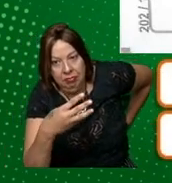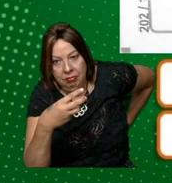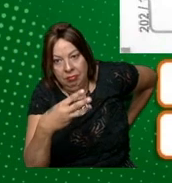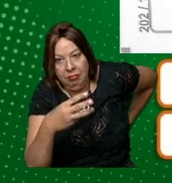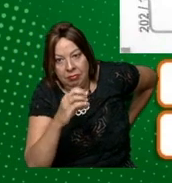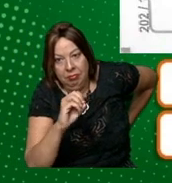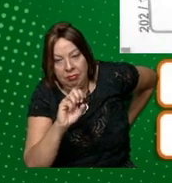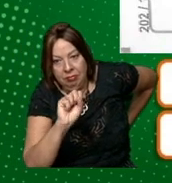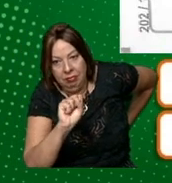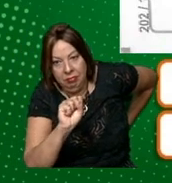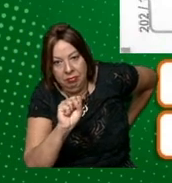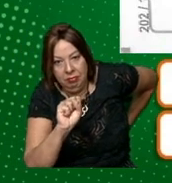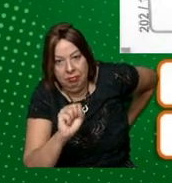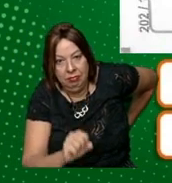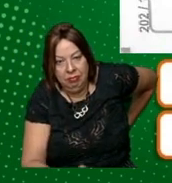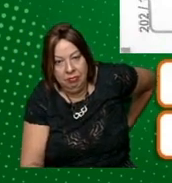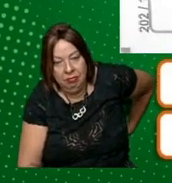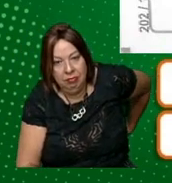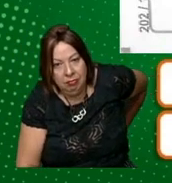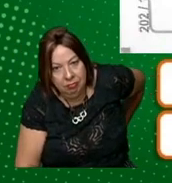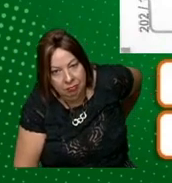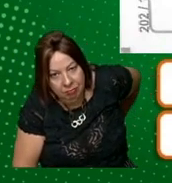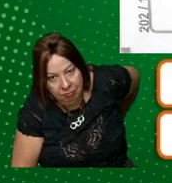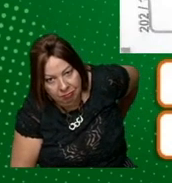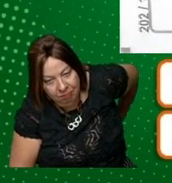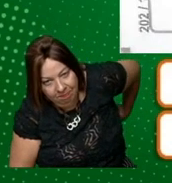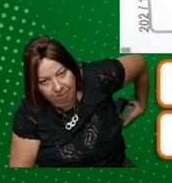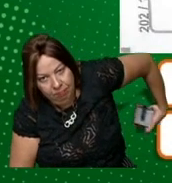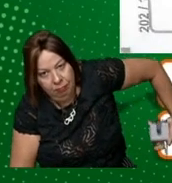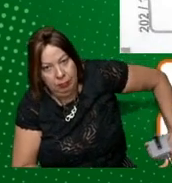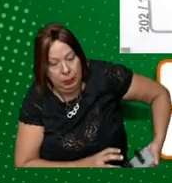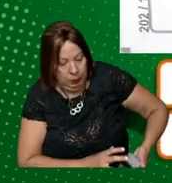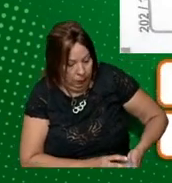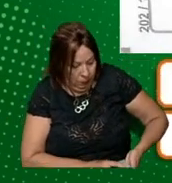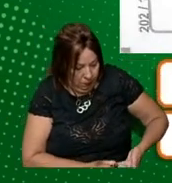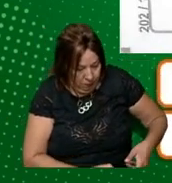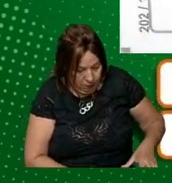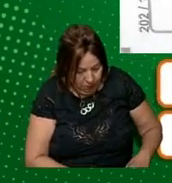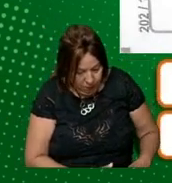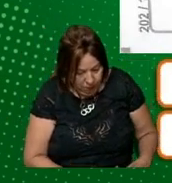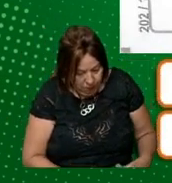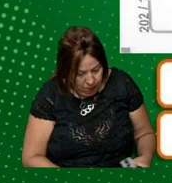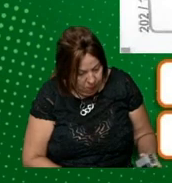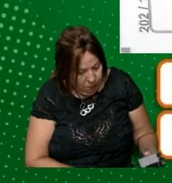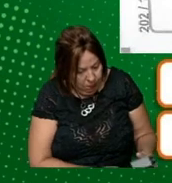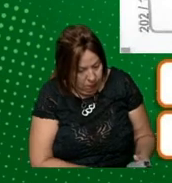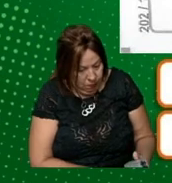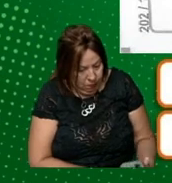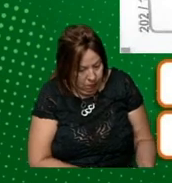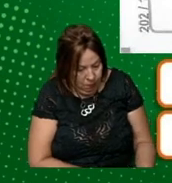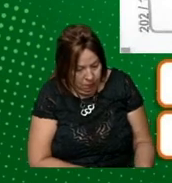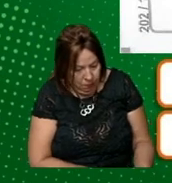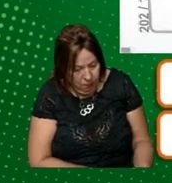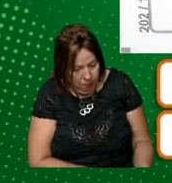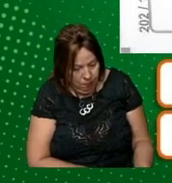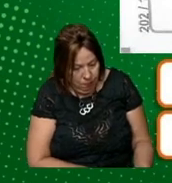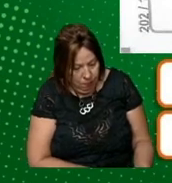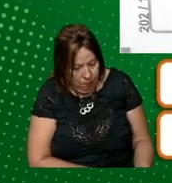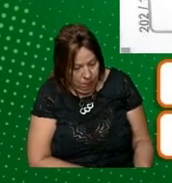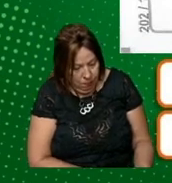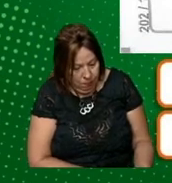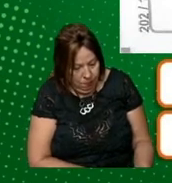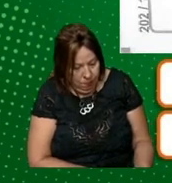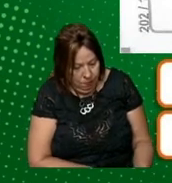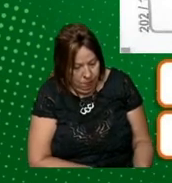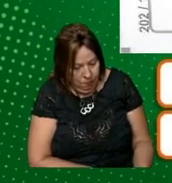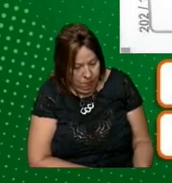524308. Elinaldo, é isso, né? Elinaldo de Aracaju, aqui na capital, morador aí do bairro Santos